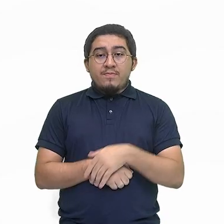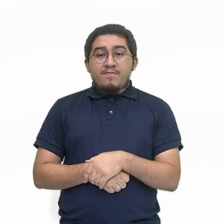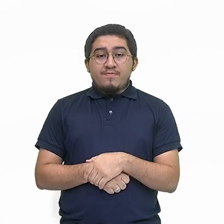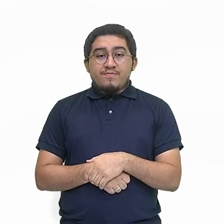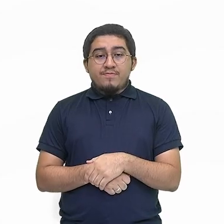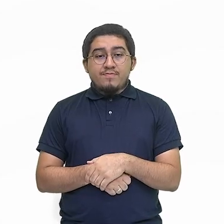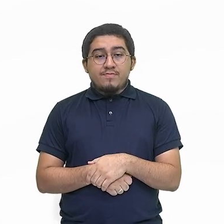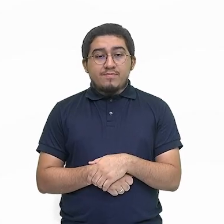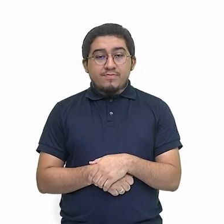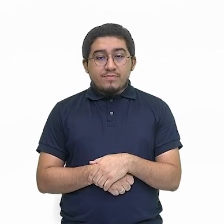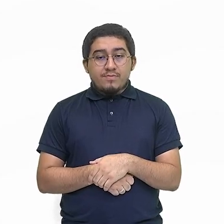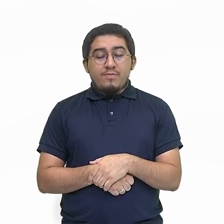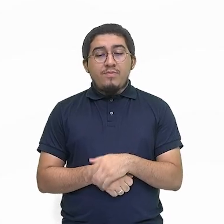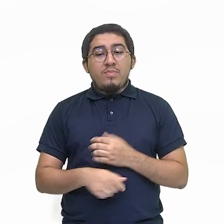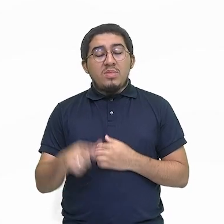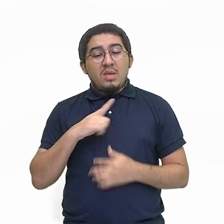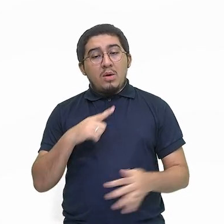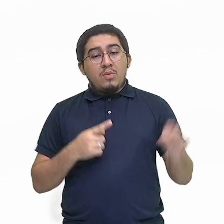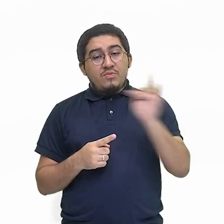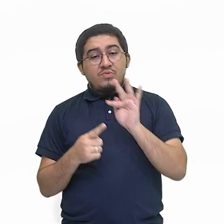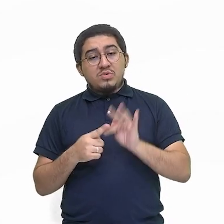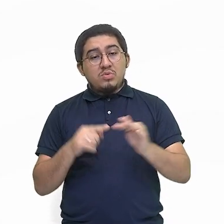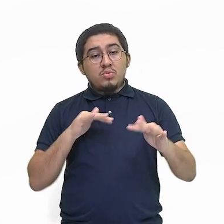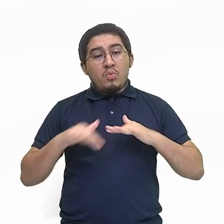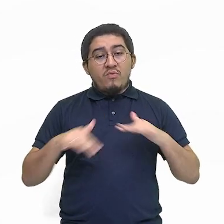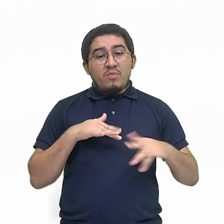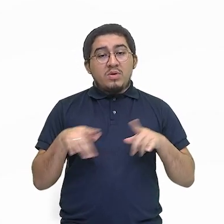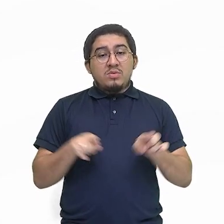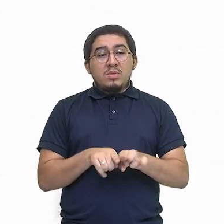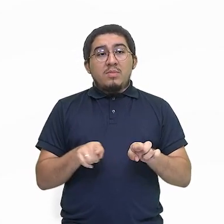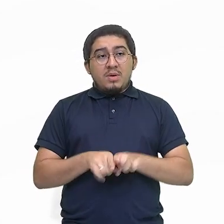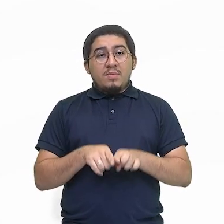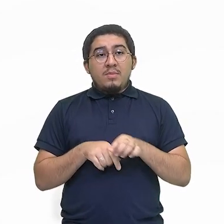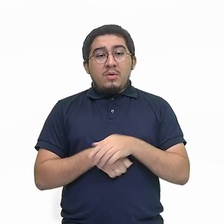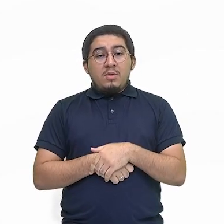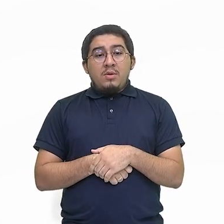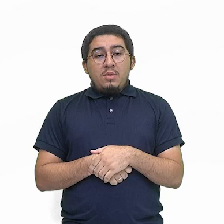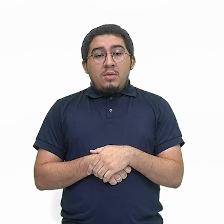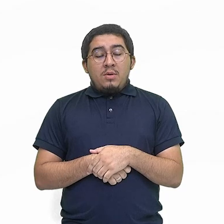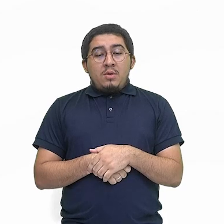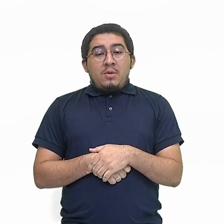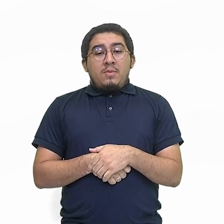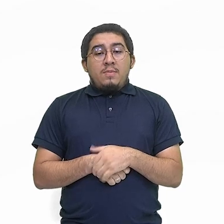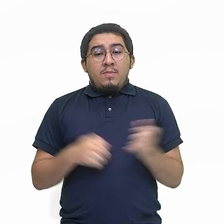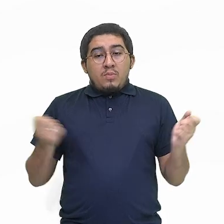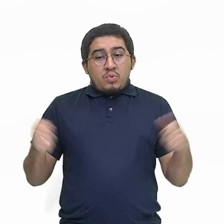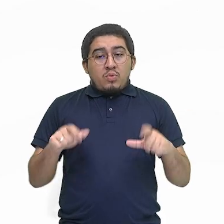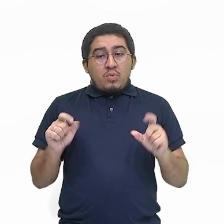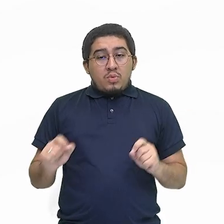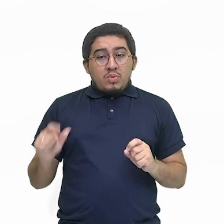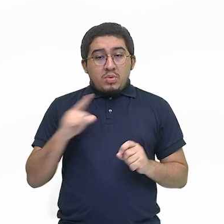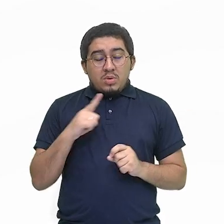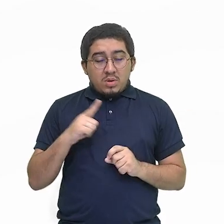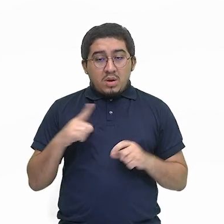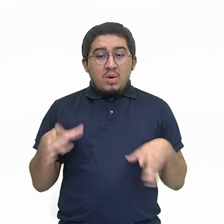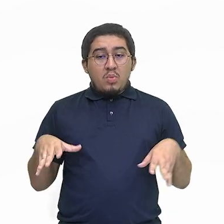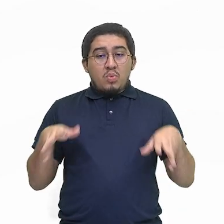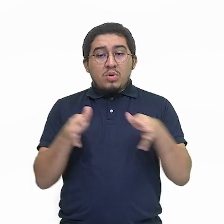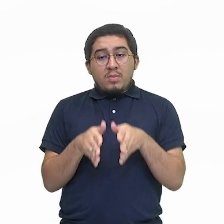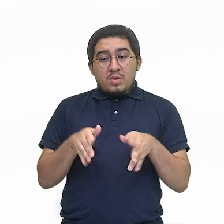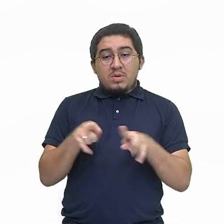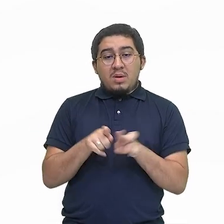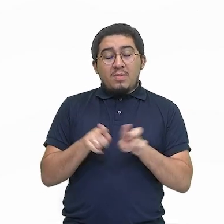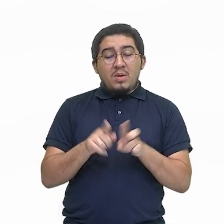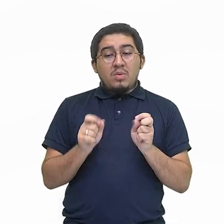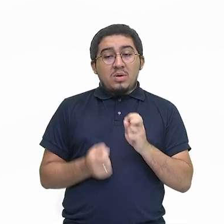pois elas têm uma função de contração e movimento. E essa forma, ela favorece o encurtamento